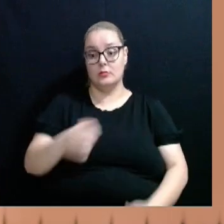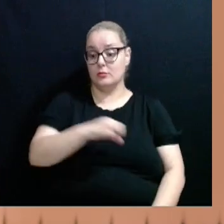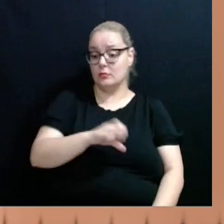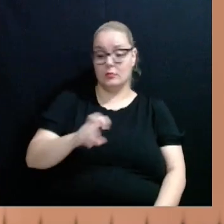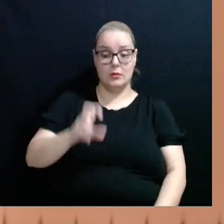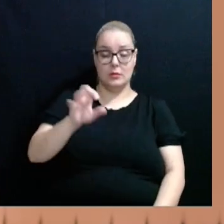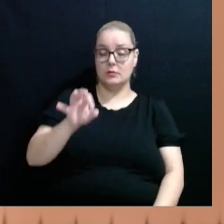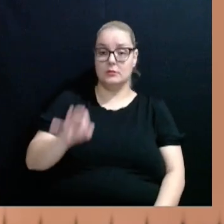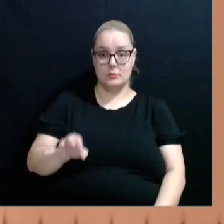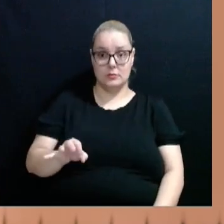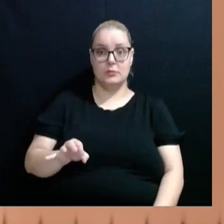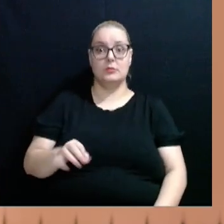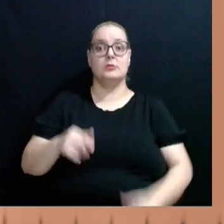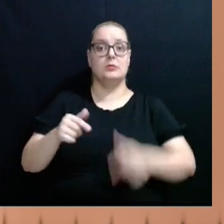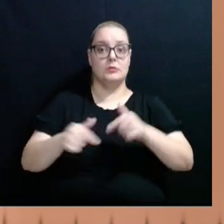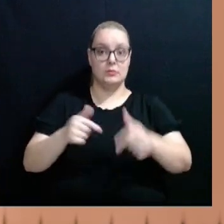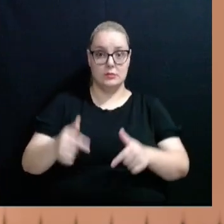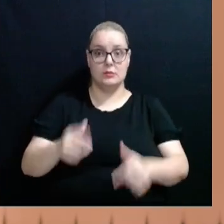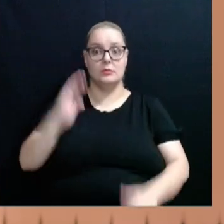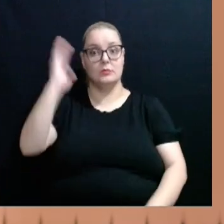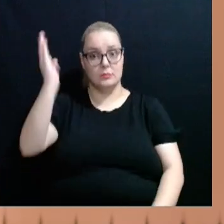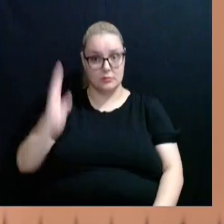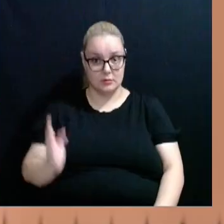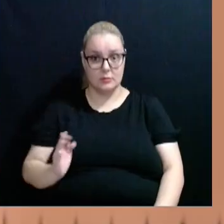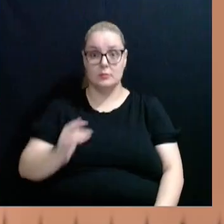dos trabalhadores brasileiros, por exemplo,